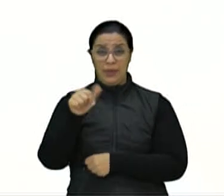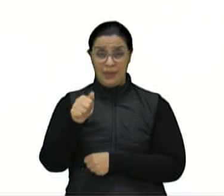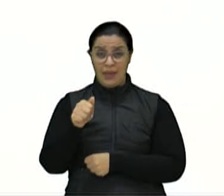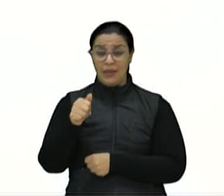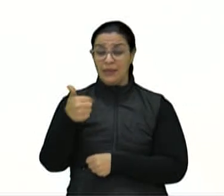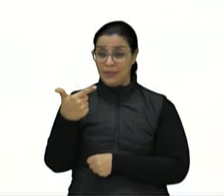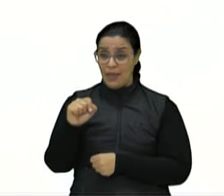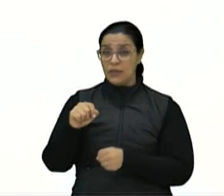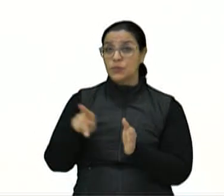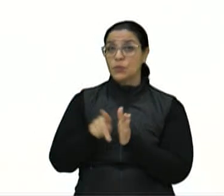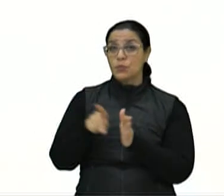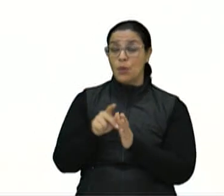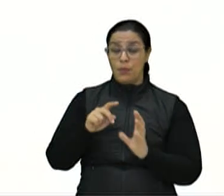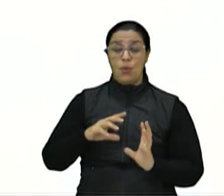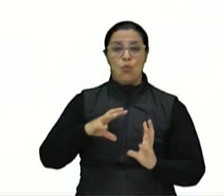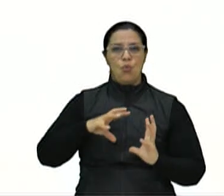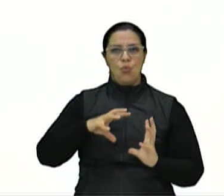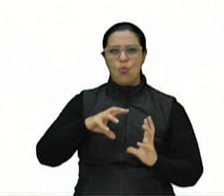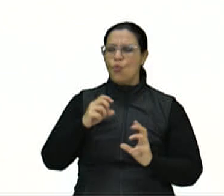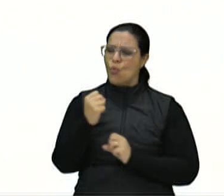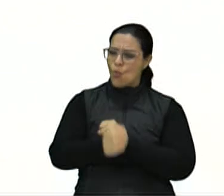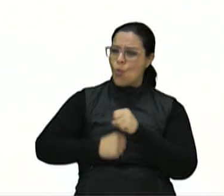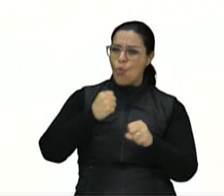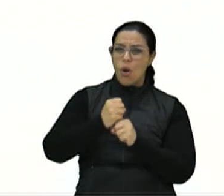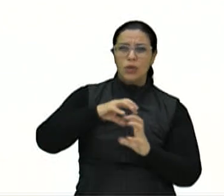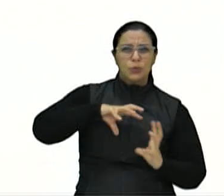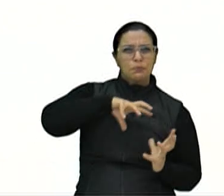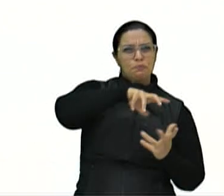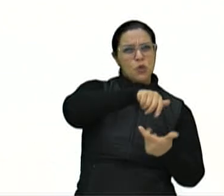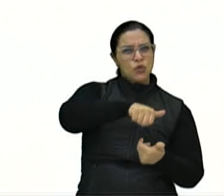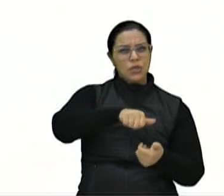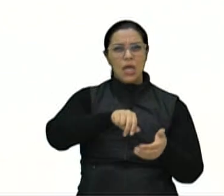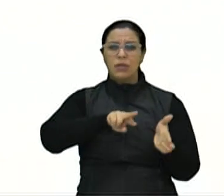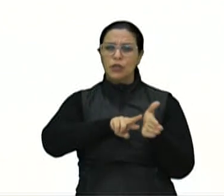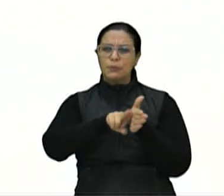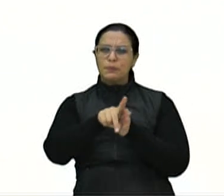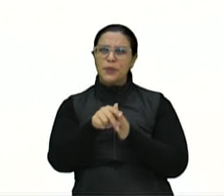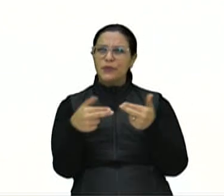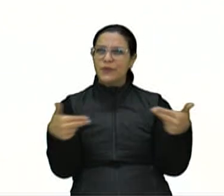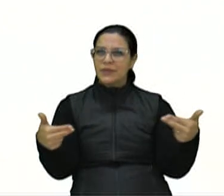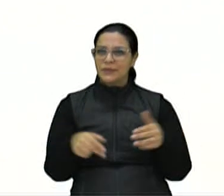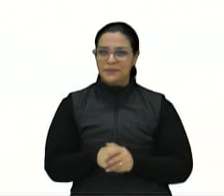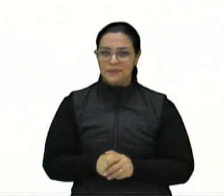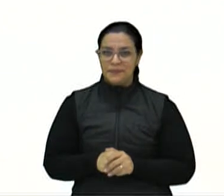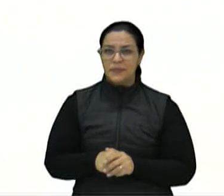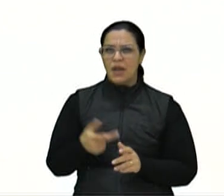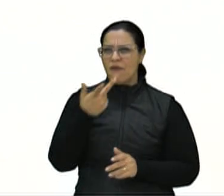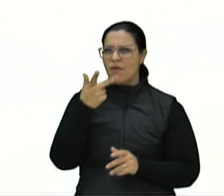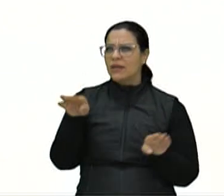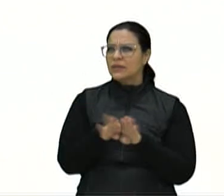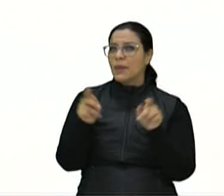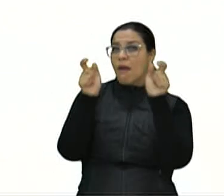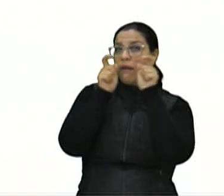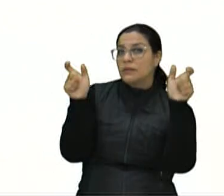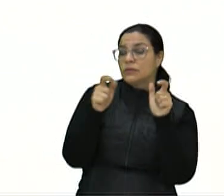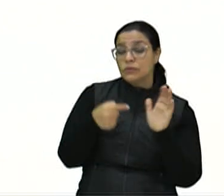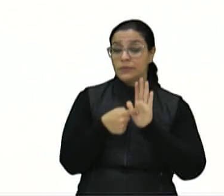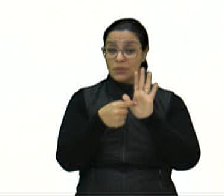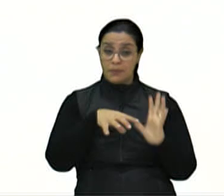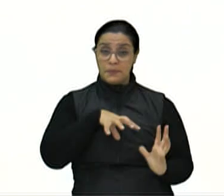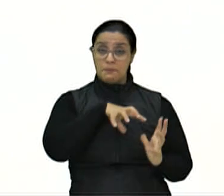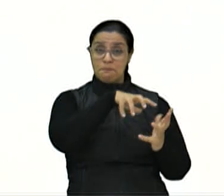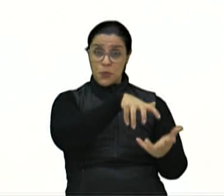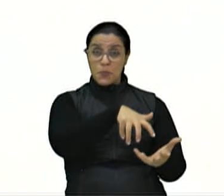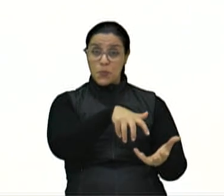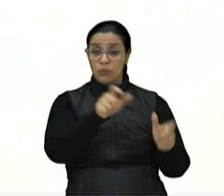Ano Internacional da Biodiversidade. A indicação é uma clara intenção de despertar no mundo, você